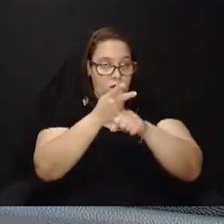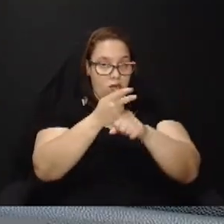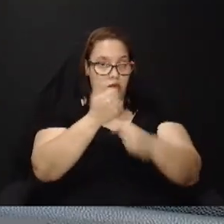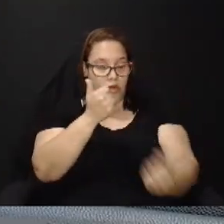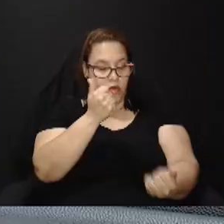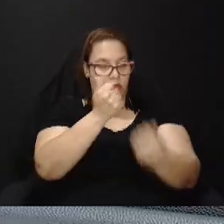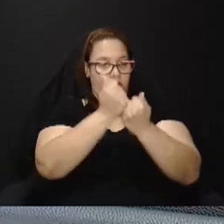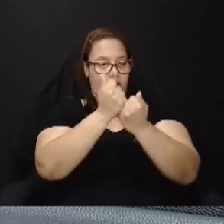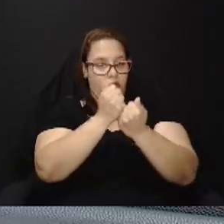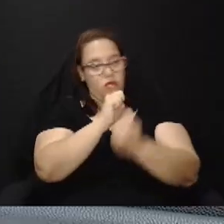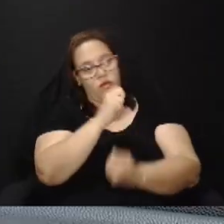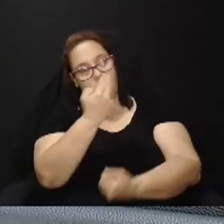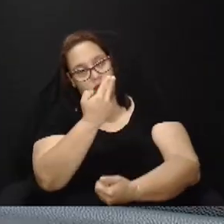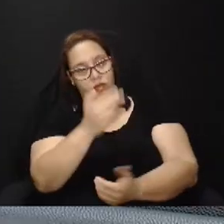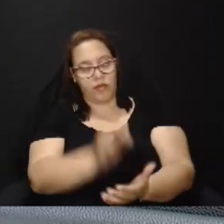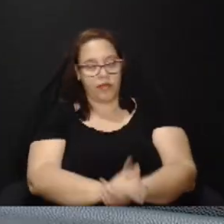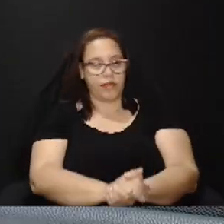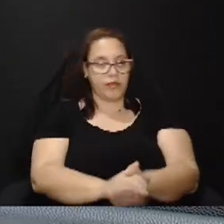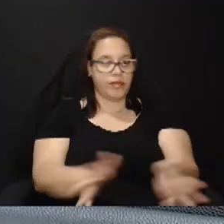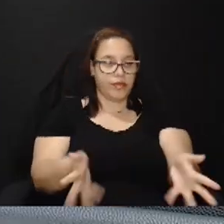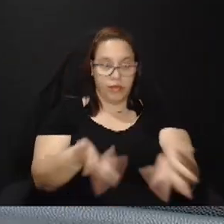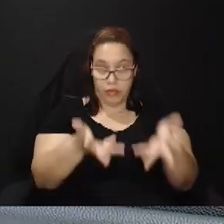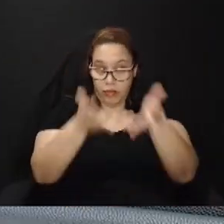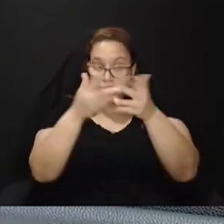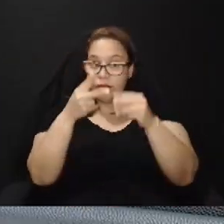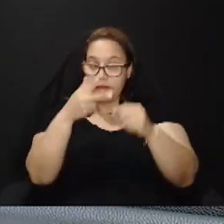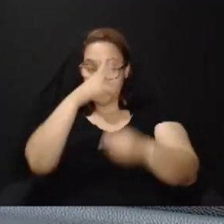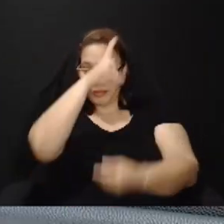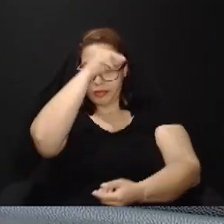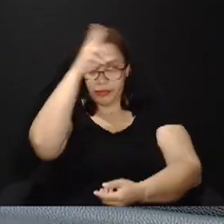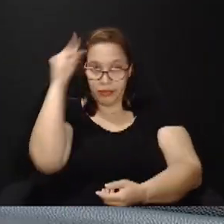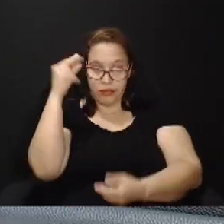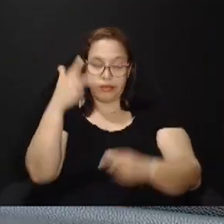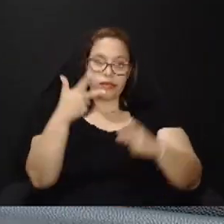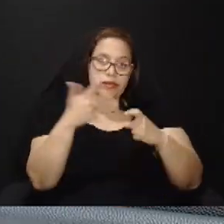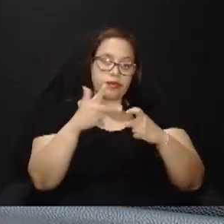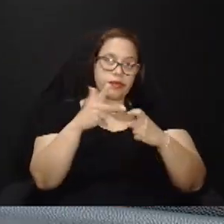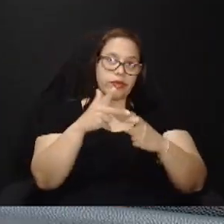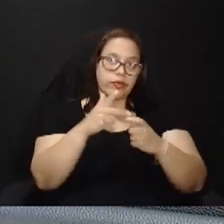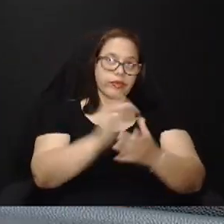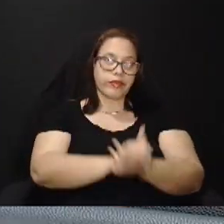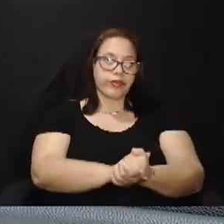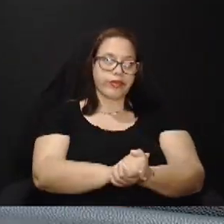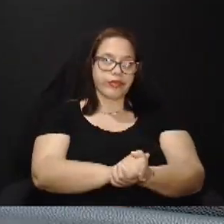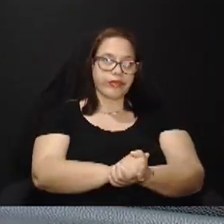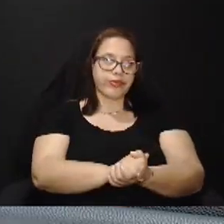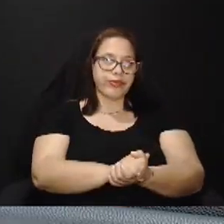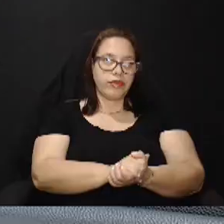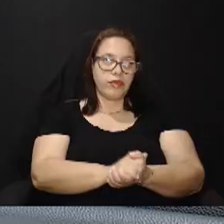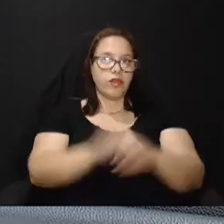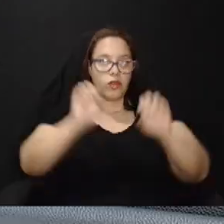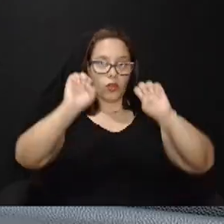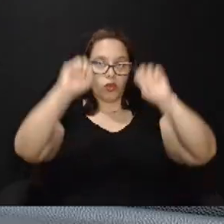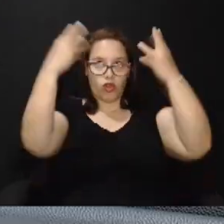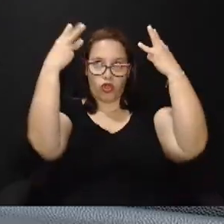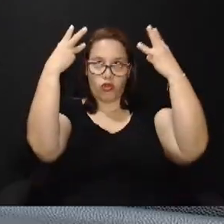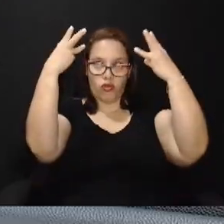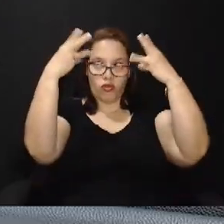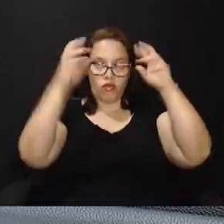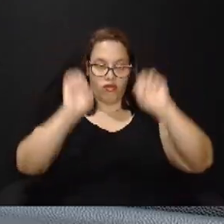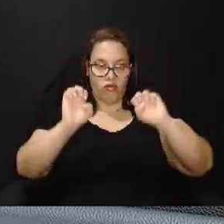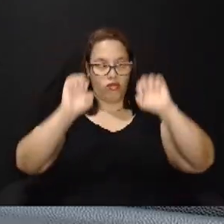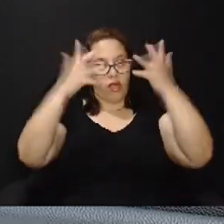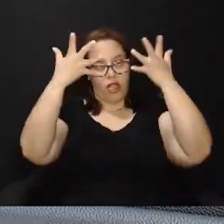né, fomentados aí pela prefeitura, pelo executivo, muitas vezes são eventos com shows, com festas, e aí tem lá